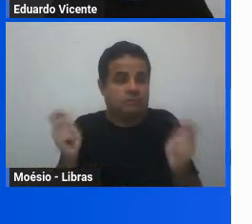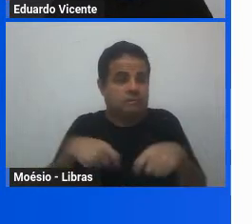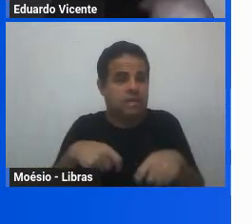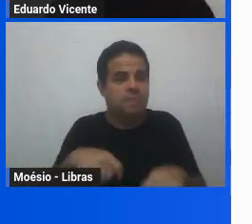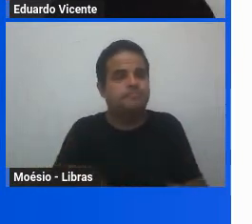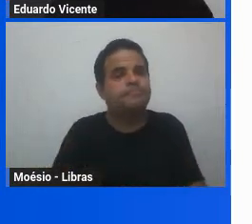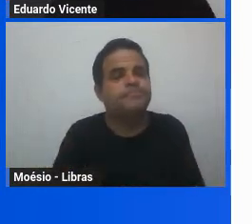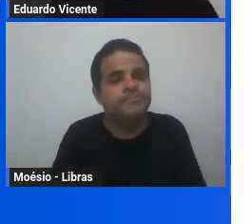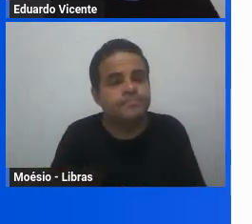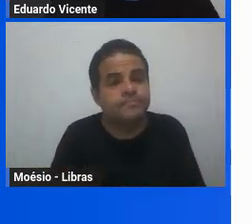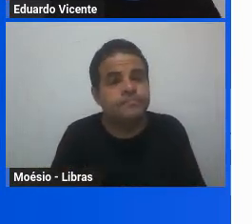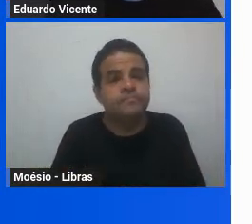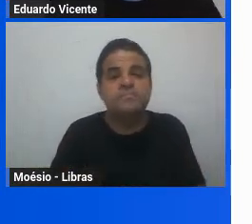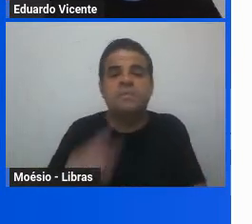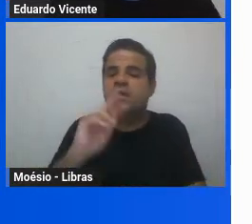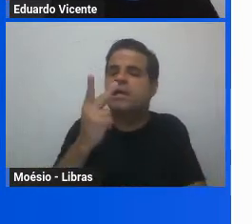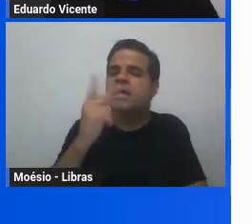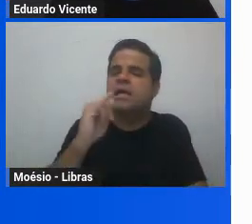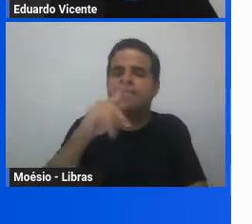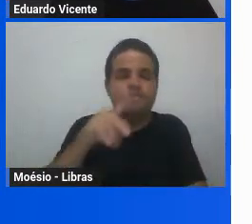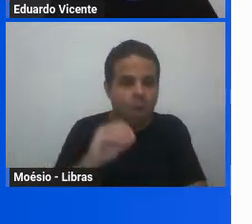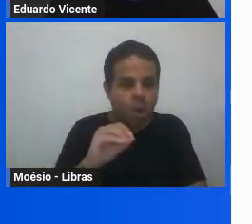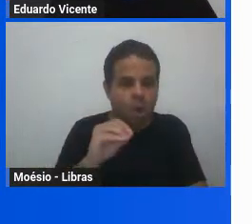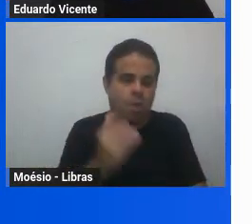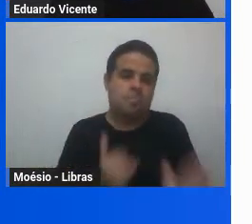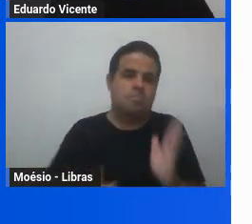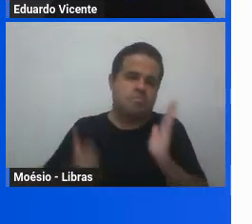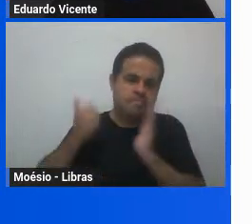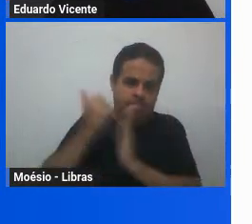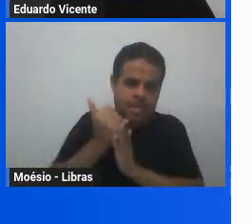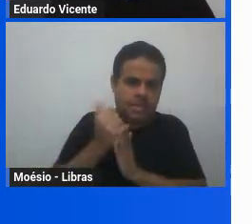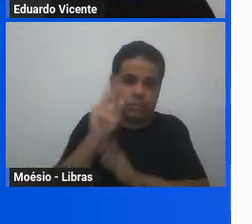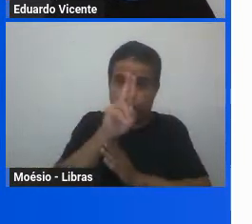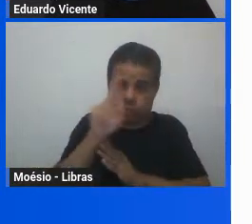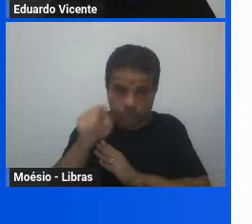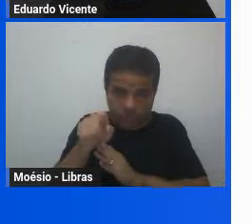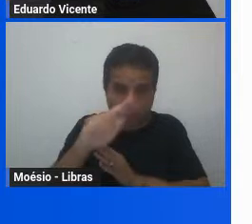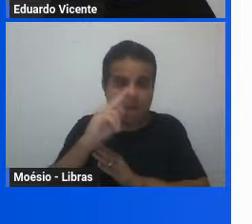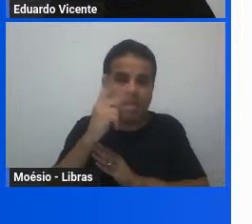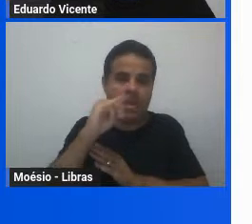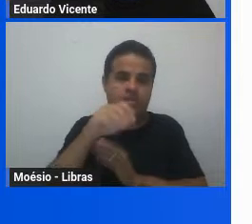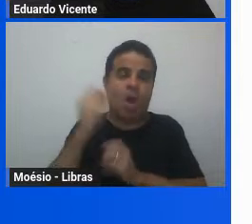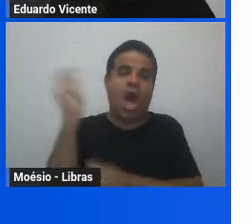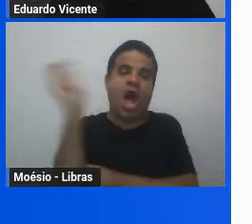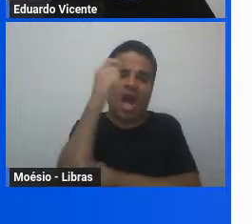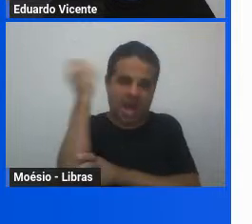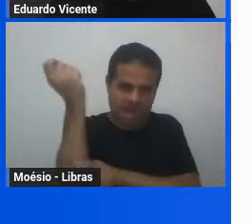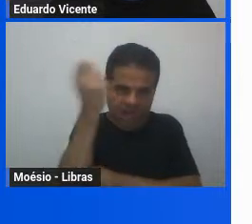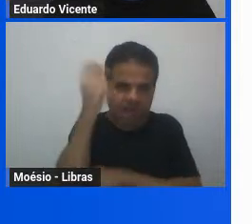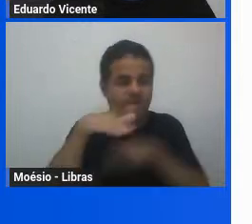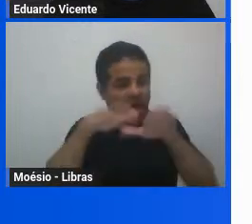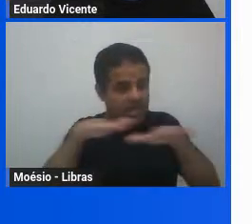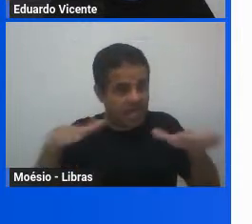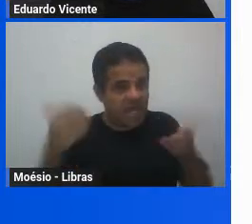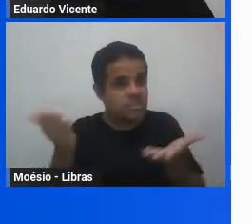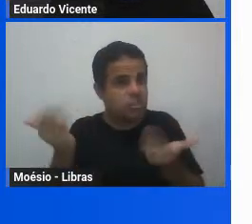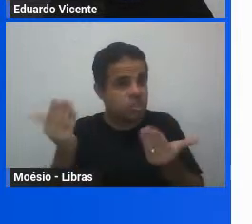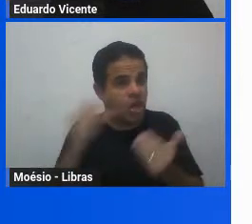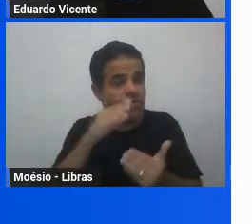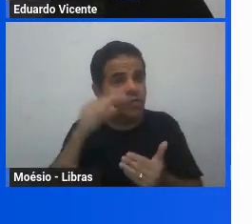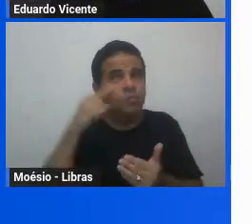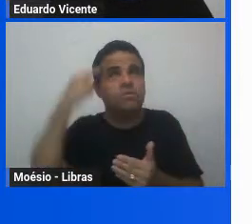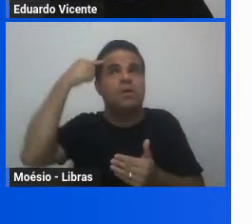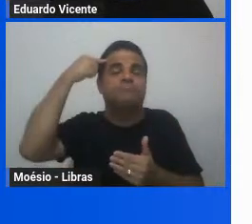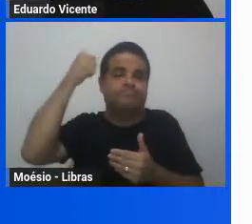E no caso de uma hipoglicemia grave? Olha, o nome já diz, grave. A criança, ou adulto, ou jovem, está